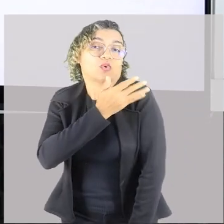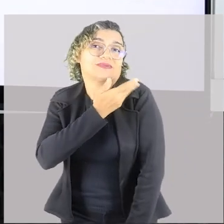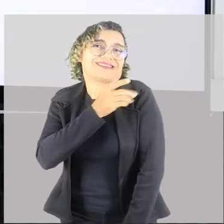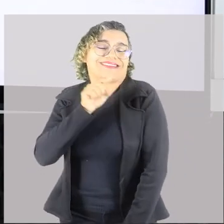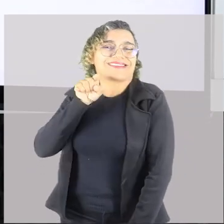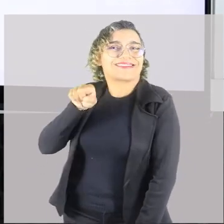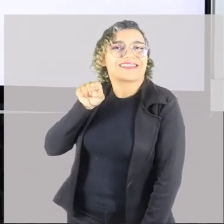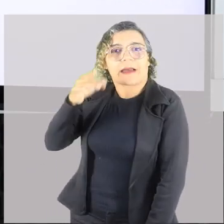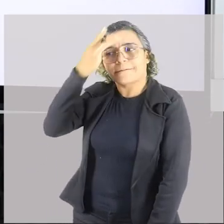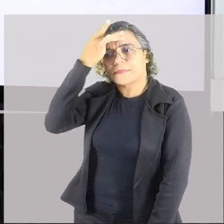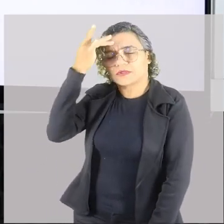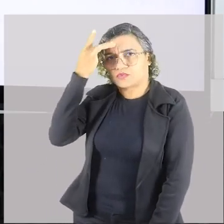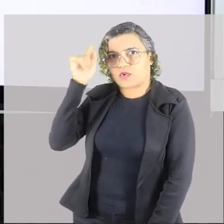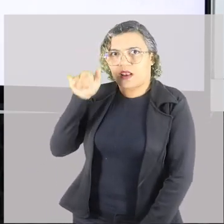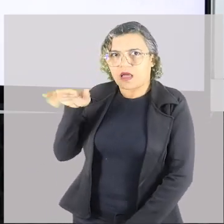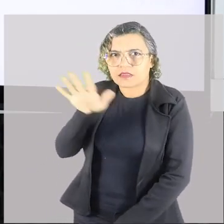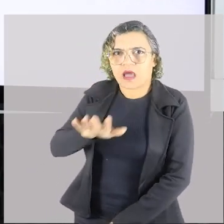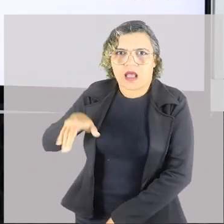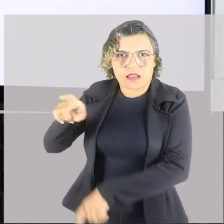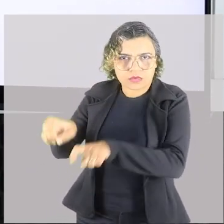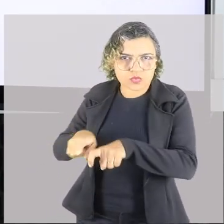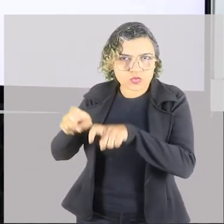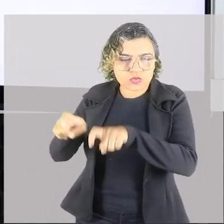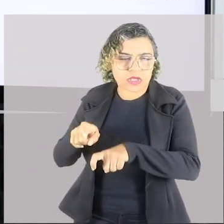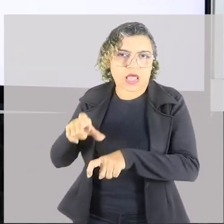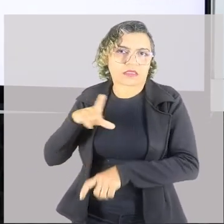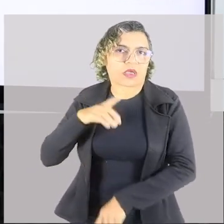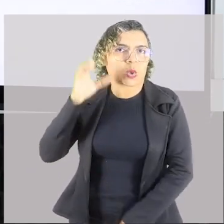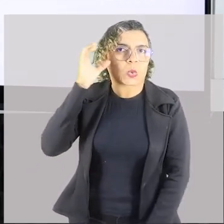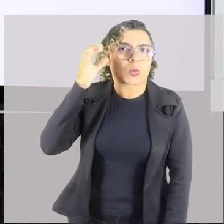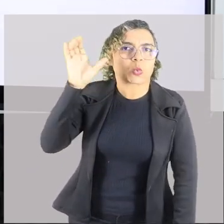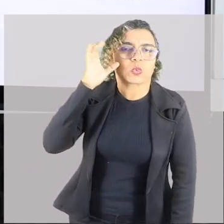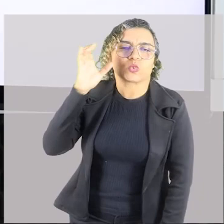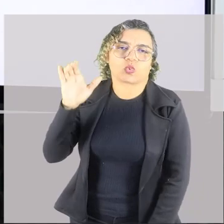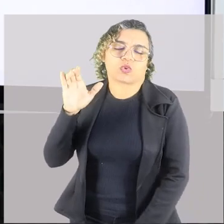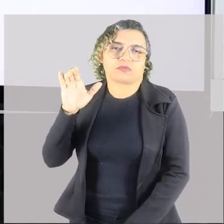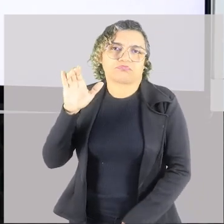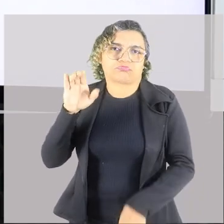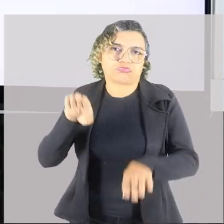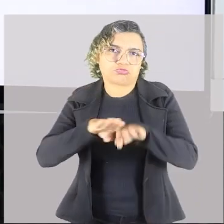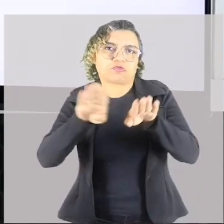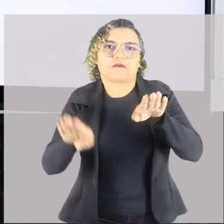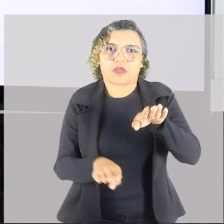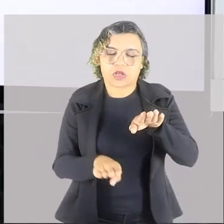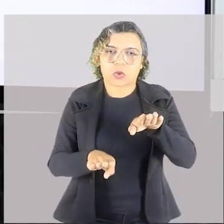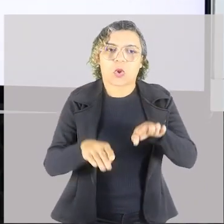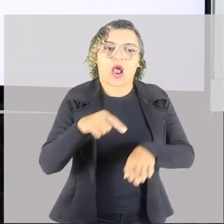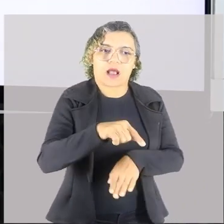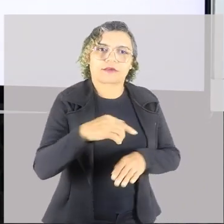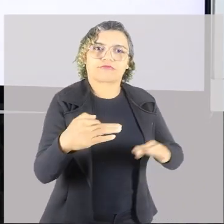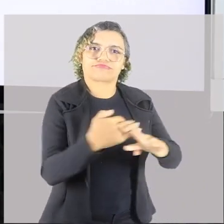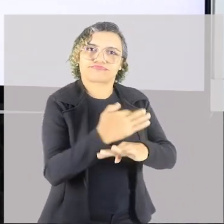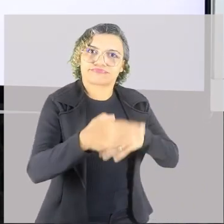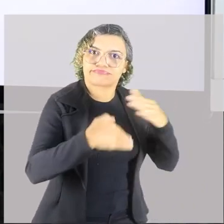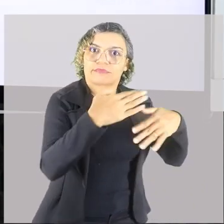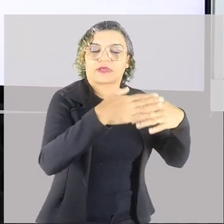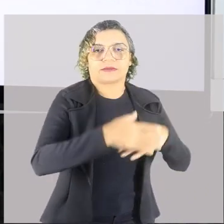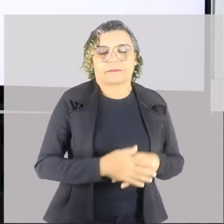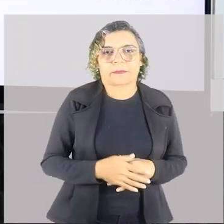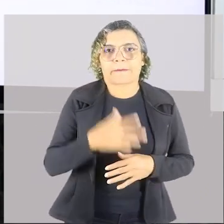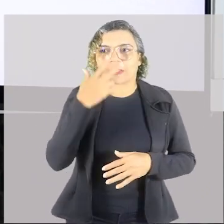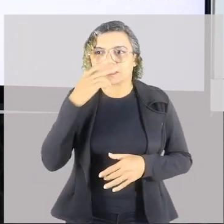homem do sertão, o homem da zona rural, tendo uma cultura apresentada como inferior à cultura urbana. Então aqui a gente está falando sobre